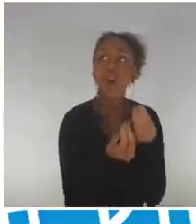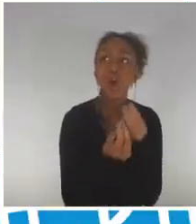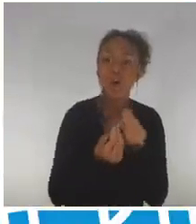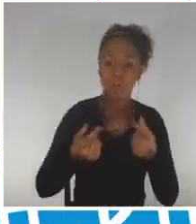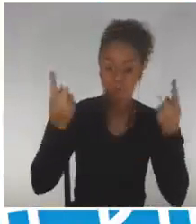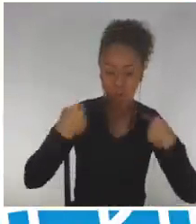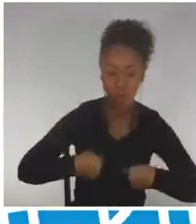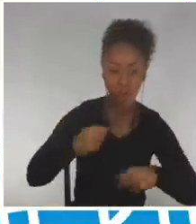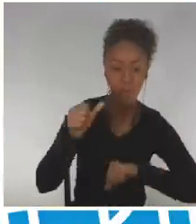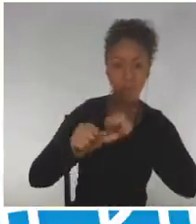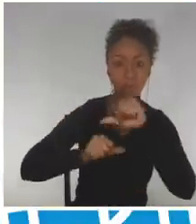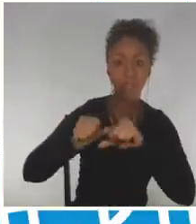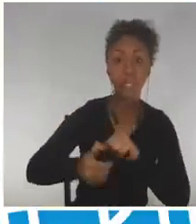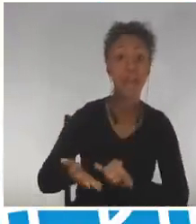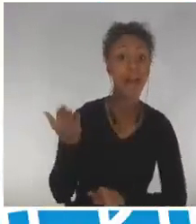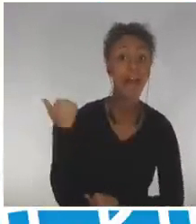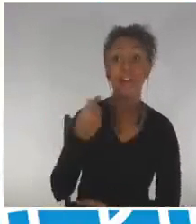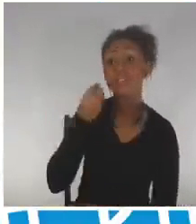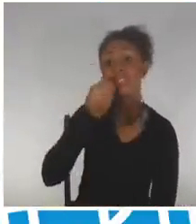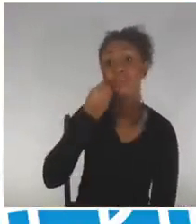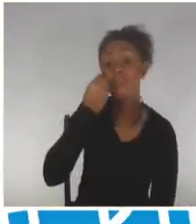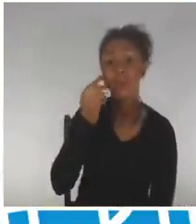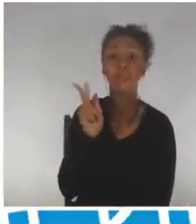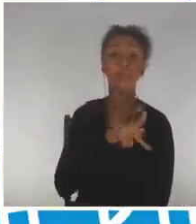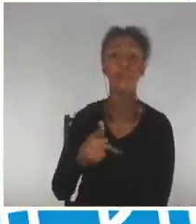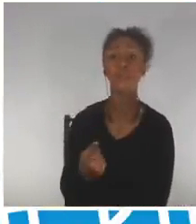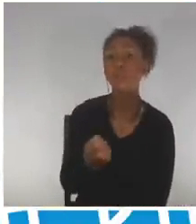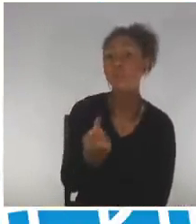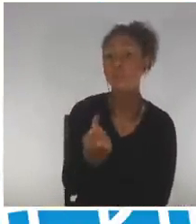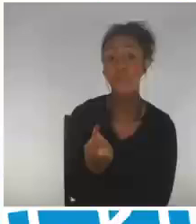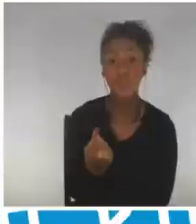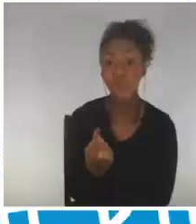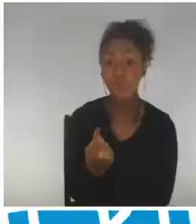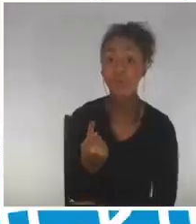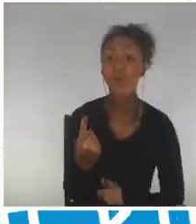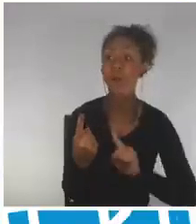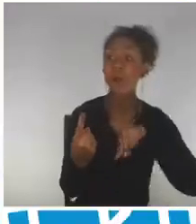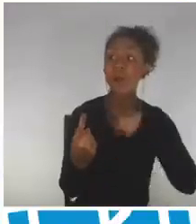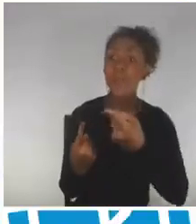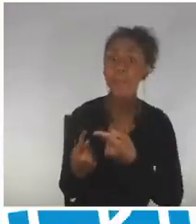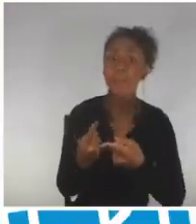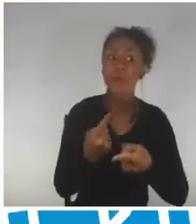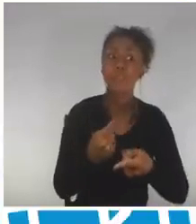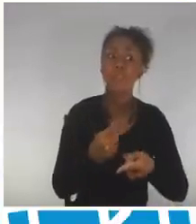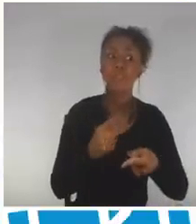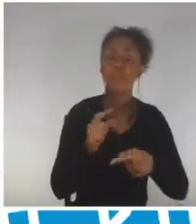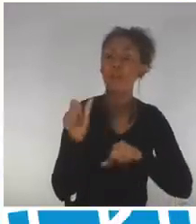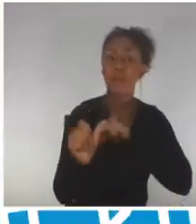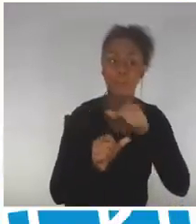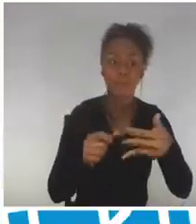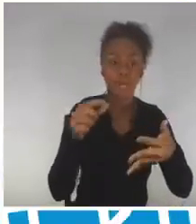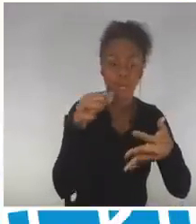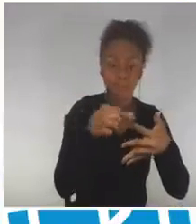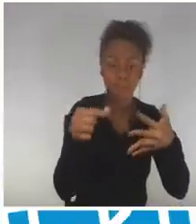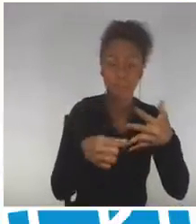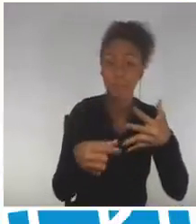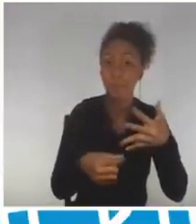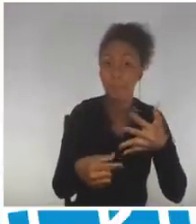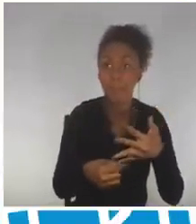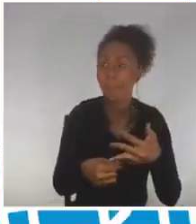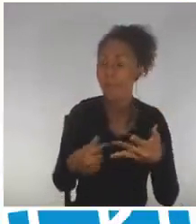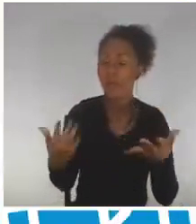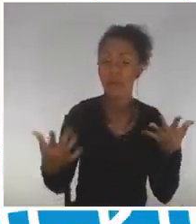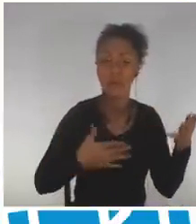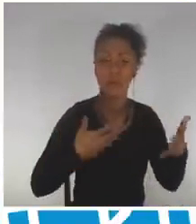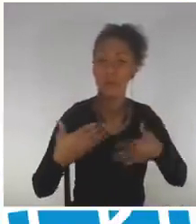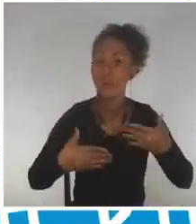professor único, de 1ª a 5ª, para os especialistas por disciplinas, ele ainda não soube organizar o seu tempo de serviço,